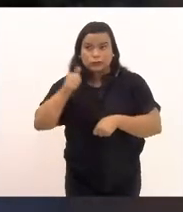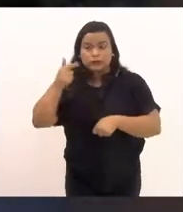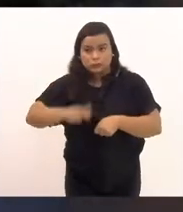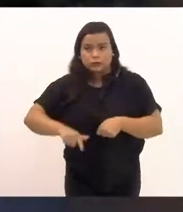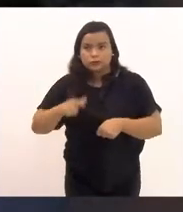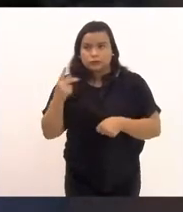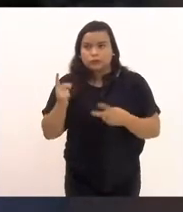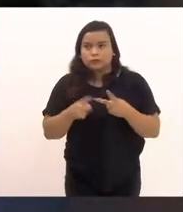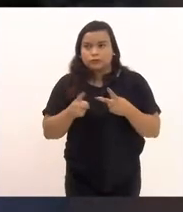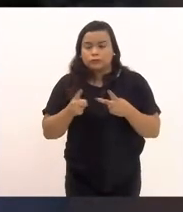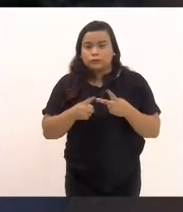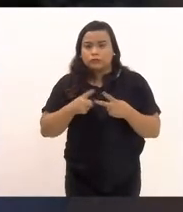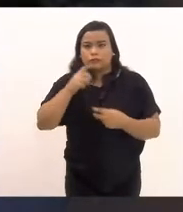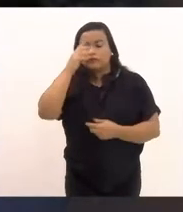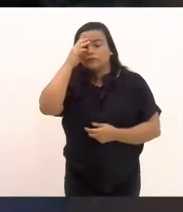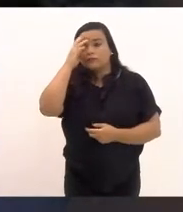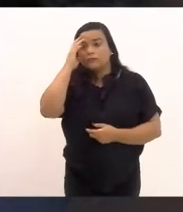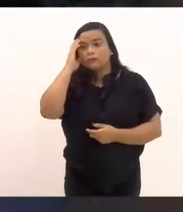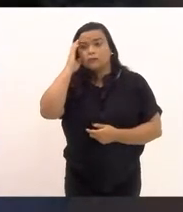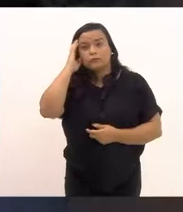aí.